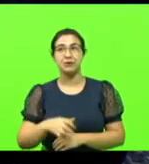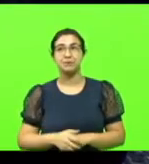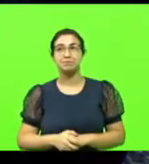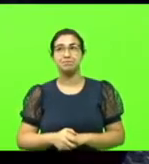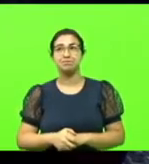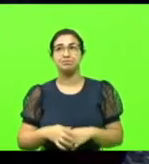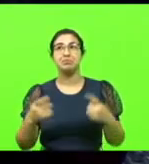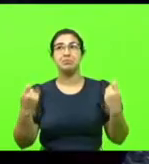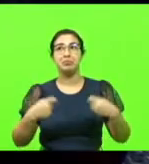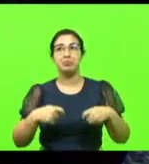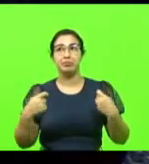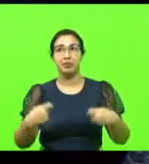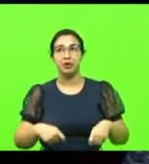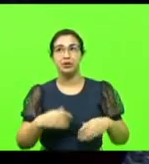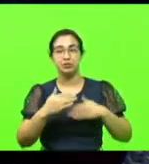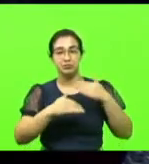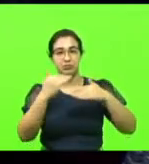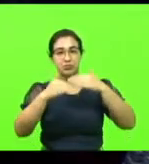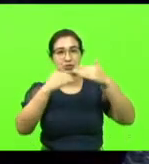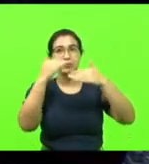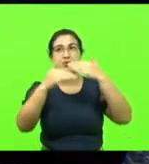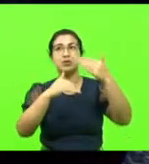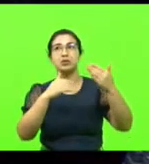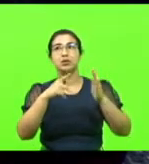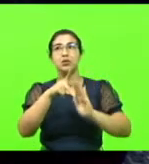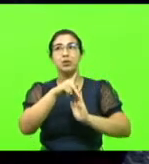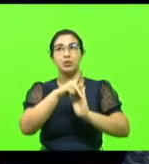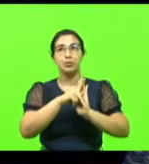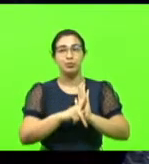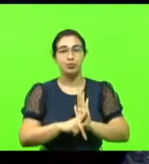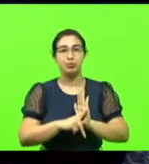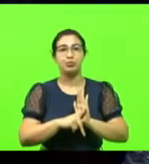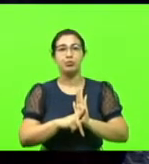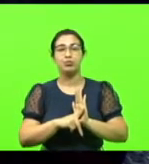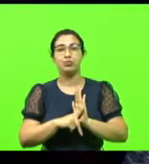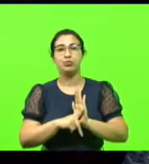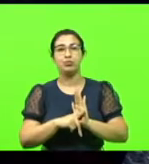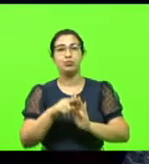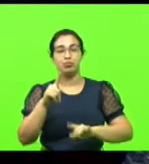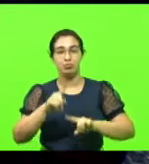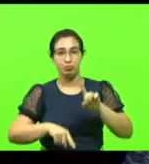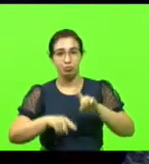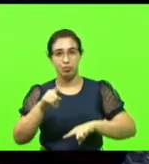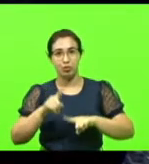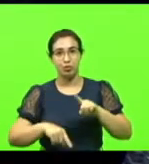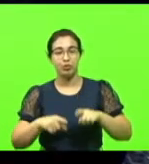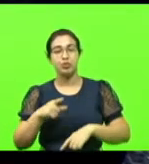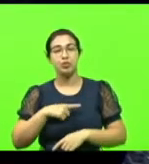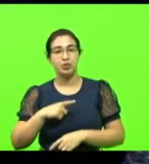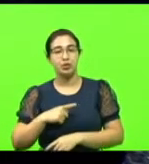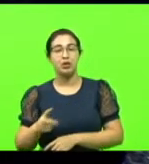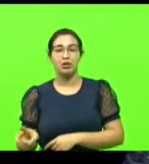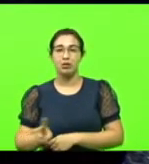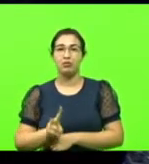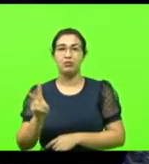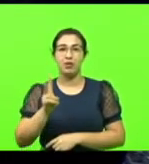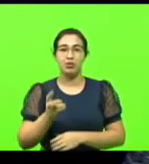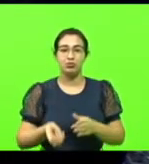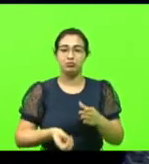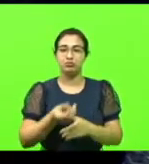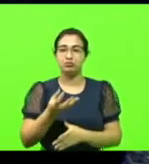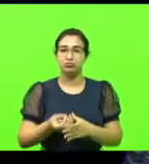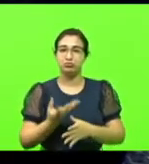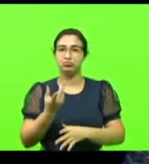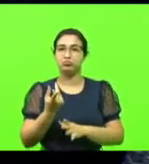sim, desenvolver cada vez mais produtos que tenham valor agregado para gerar renda